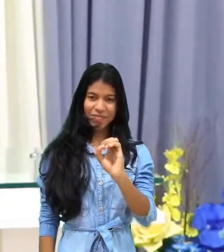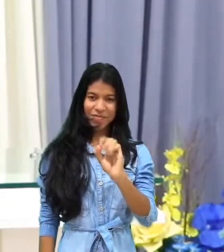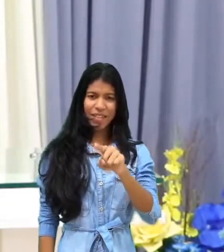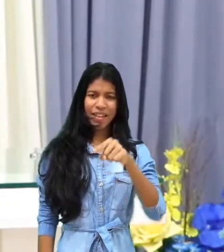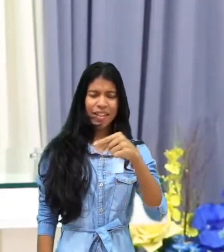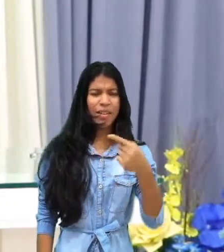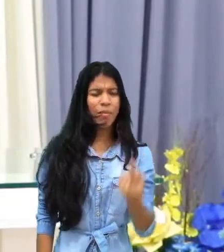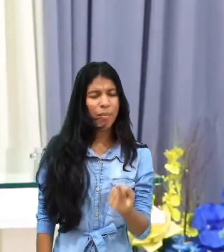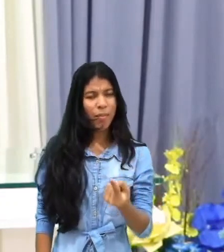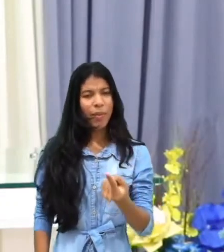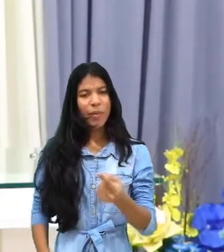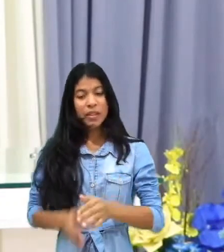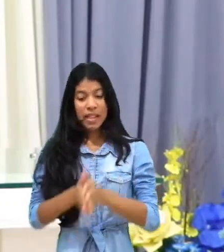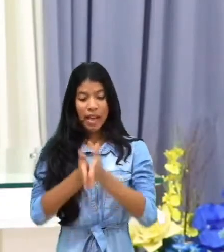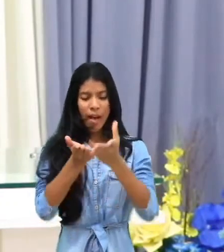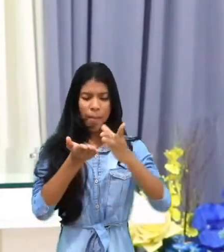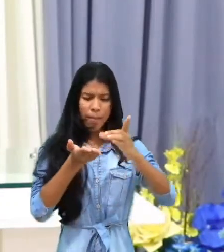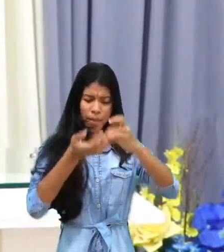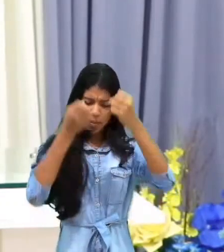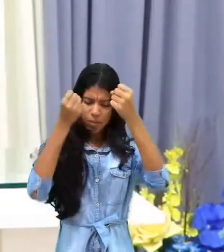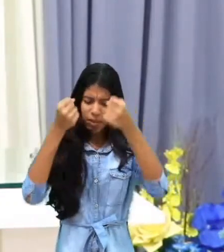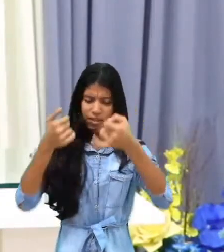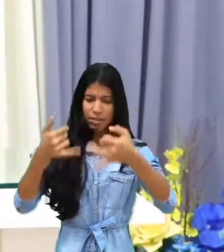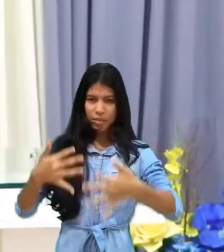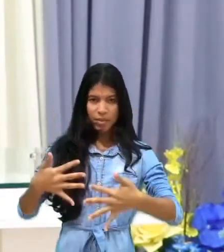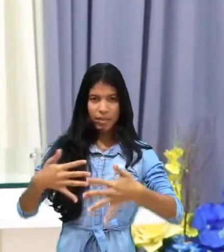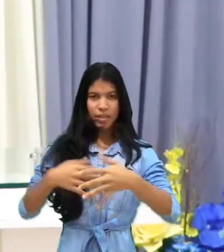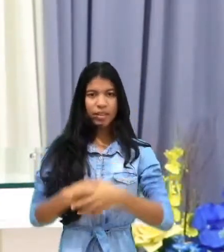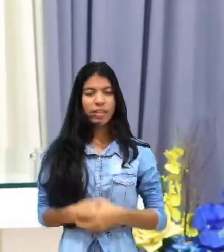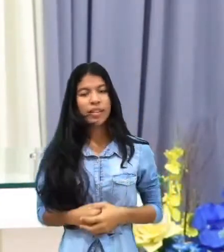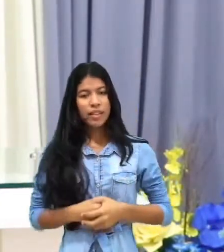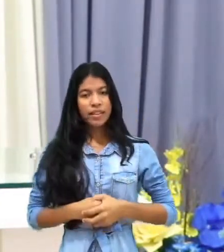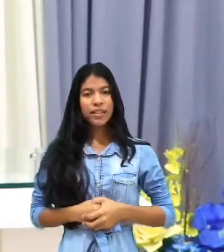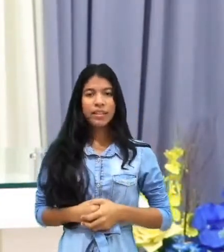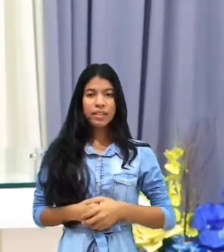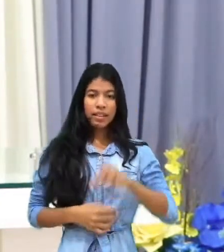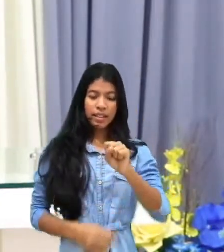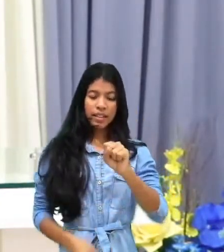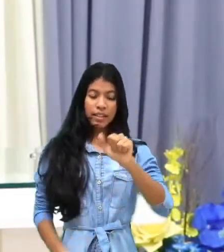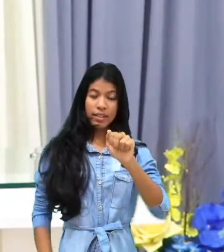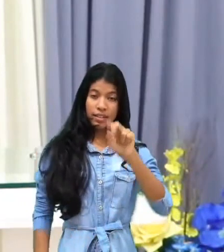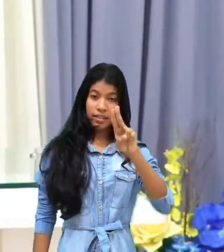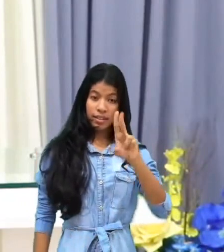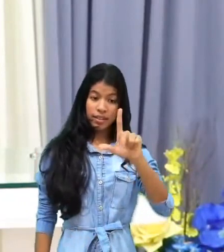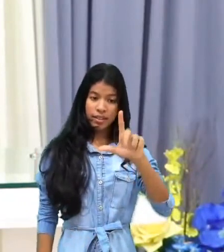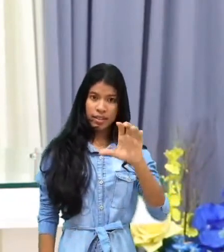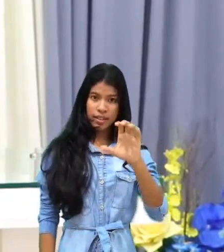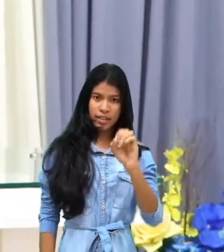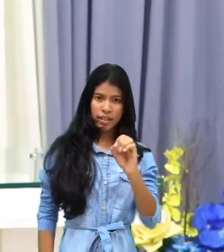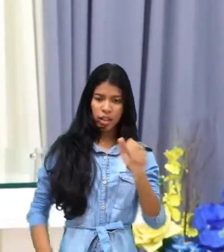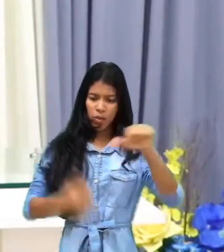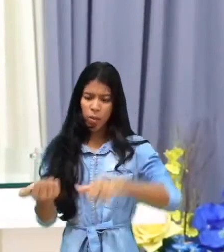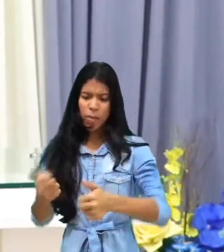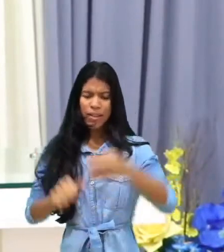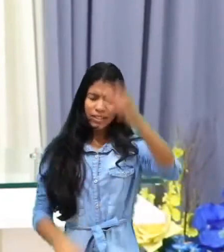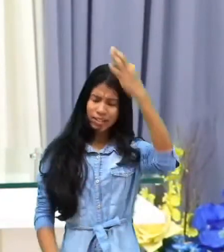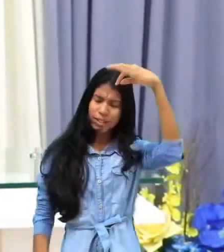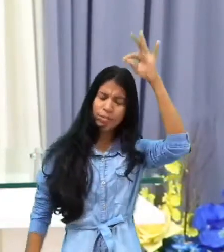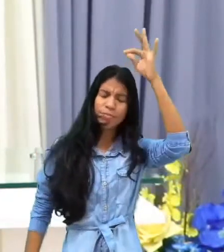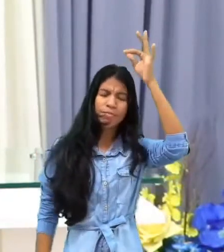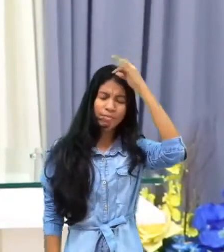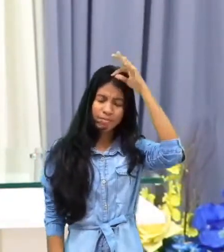momento, irmão, a Bíblia diz que Ananias orou, Saulo foi batizado com o Espírito Santo, saiu dali cheio do poder de